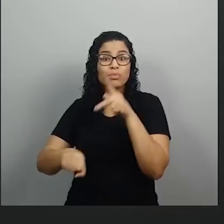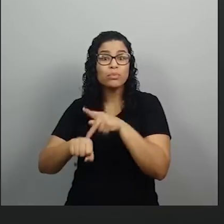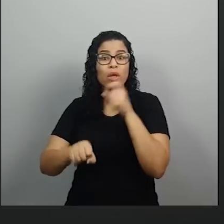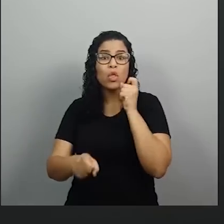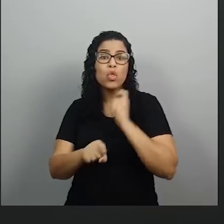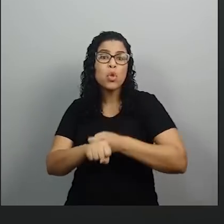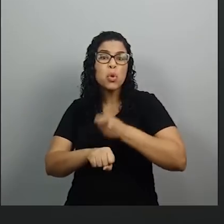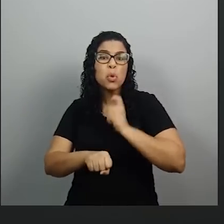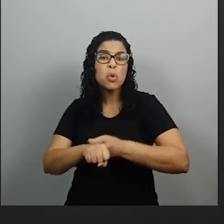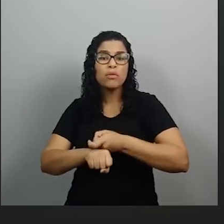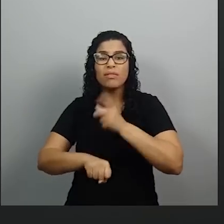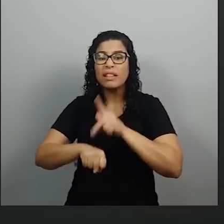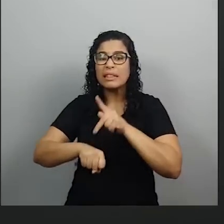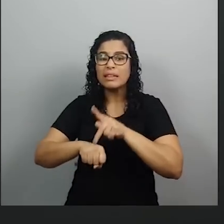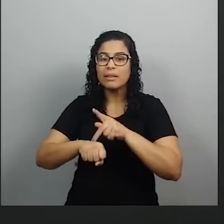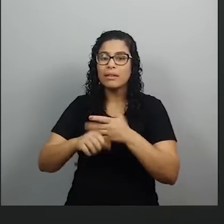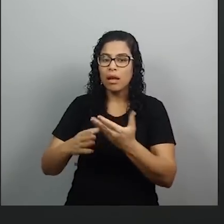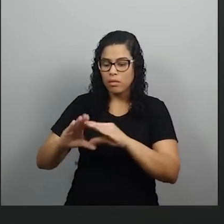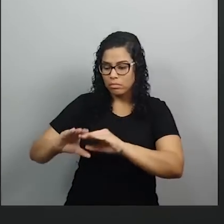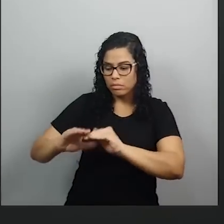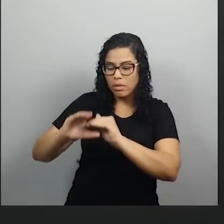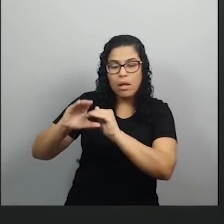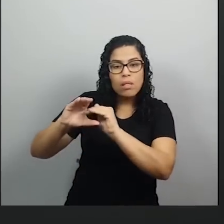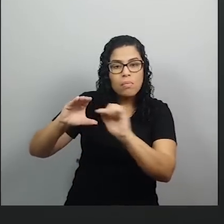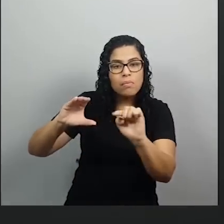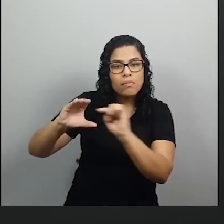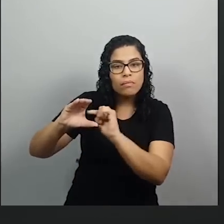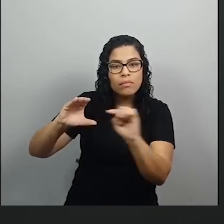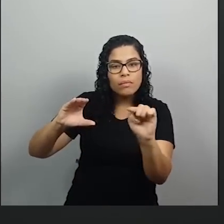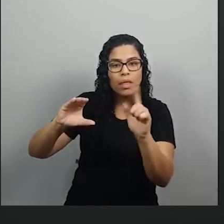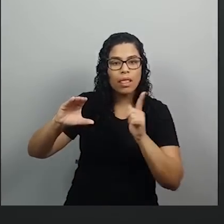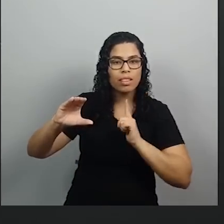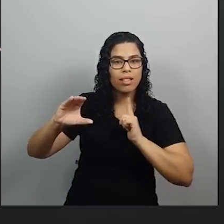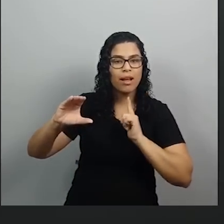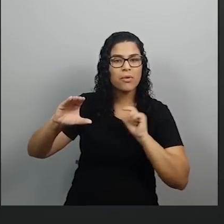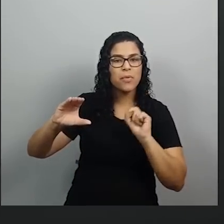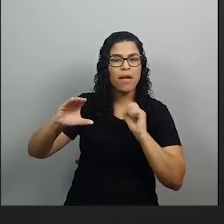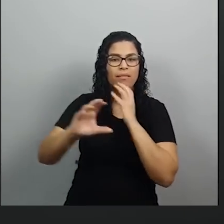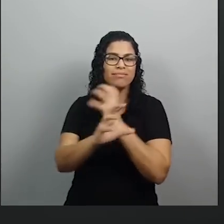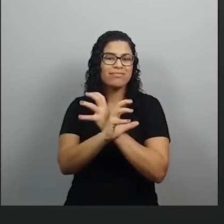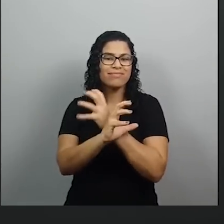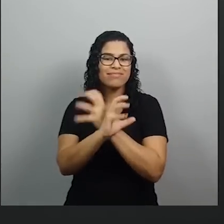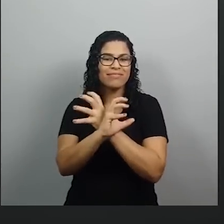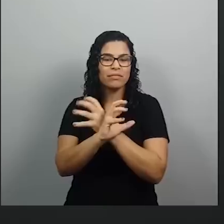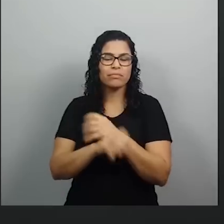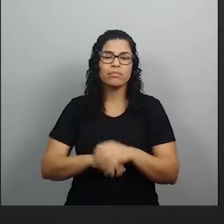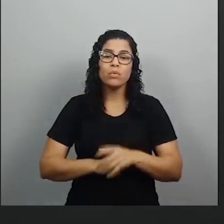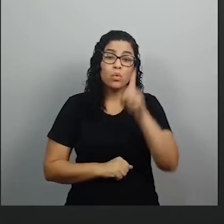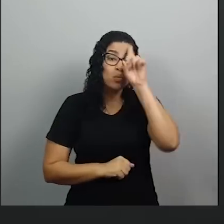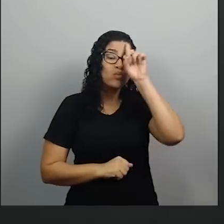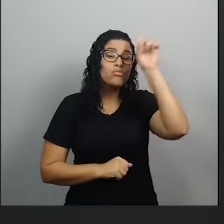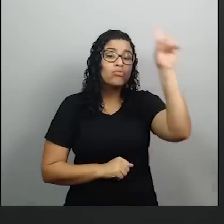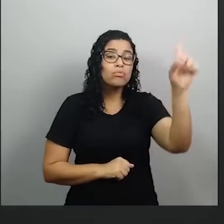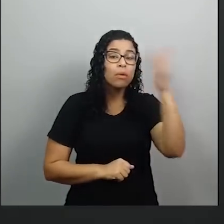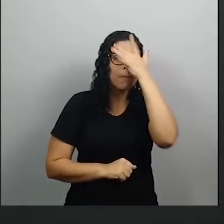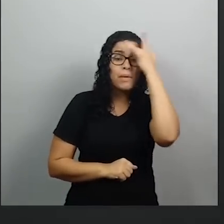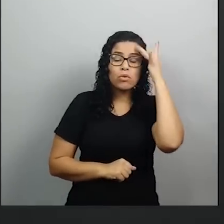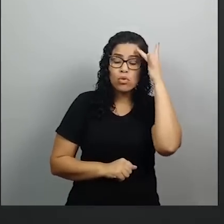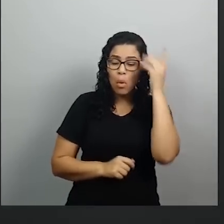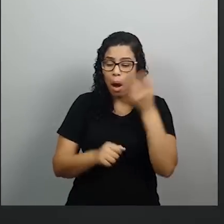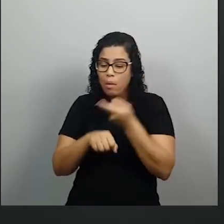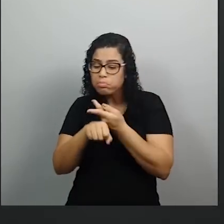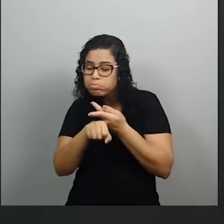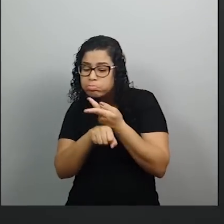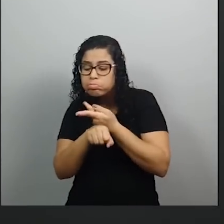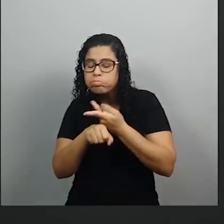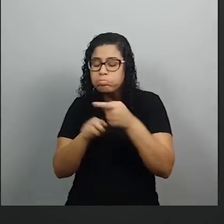aquele ser ficou travado ali no meio. Eu tenho um fóssil guardado ali. Um dia, alguém cavando, alguém quebrando,